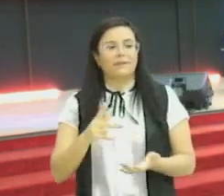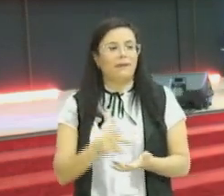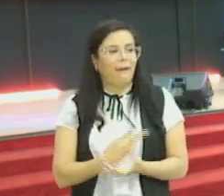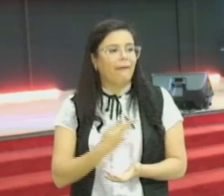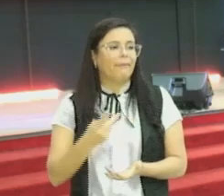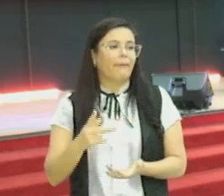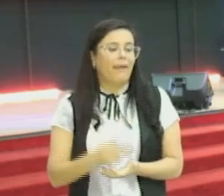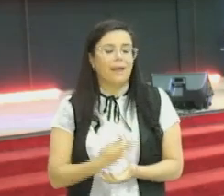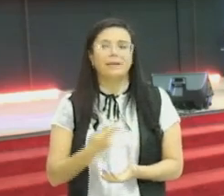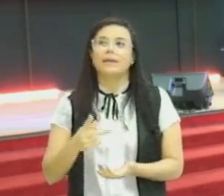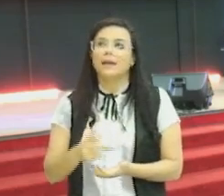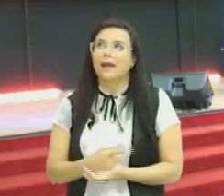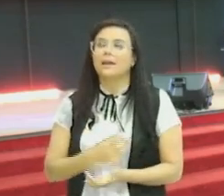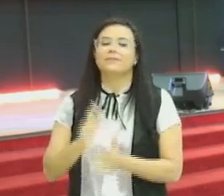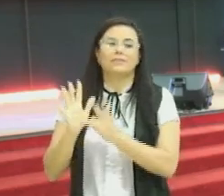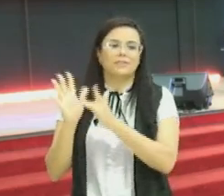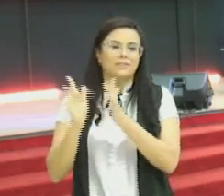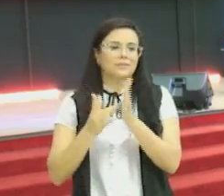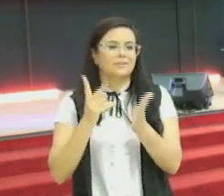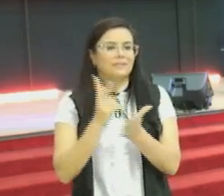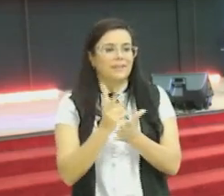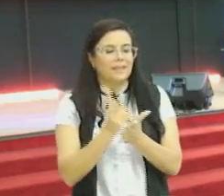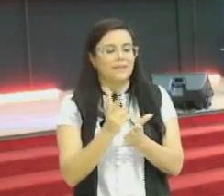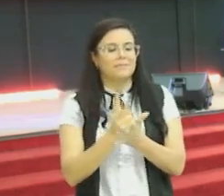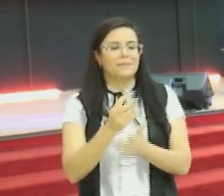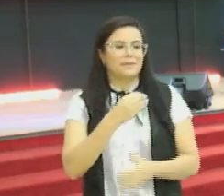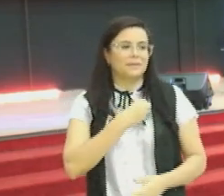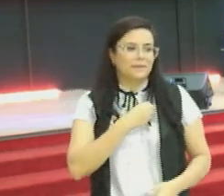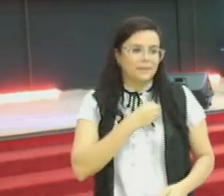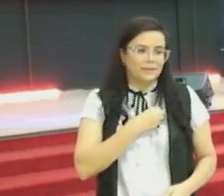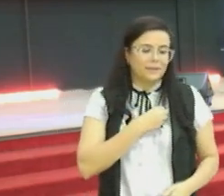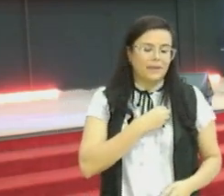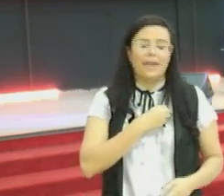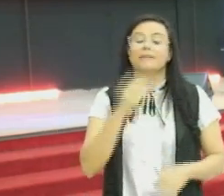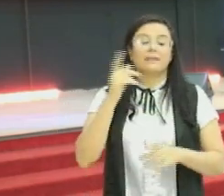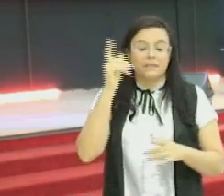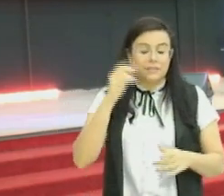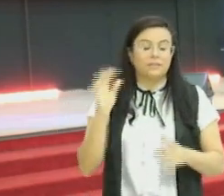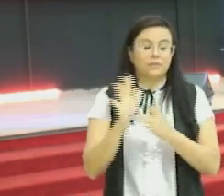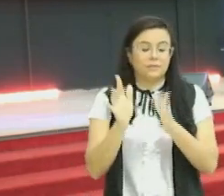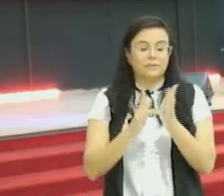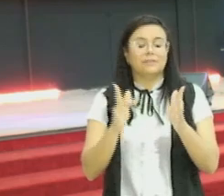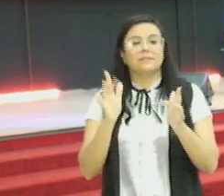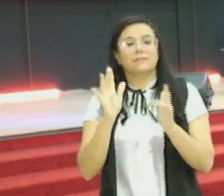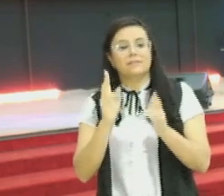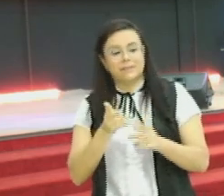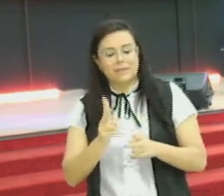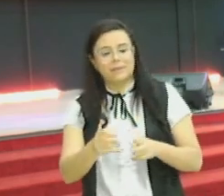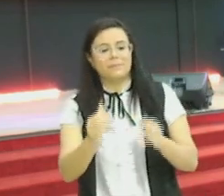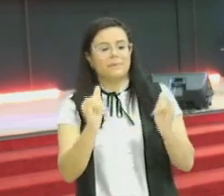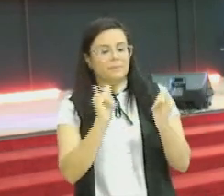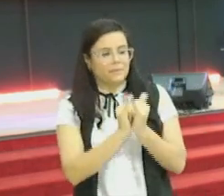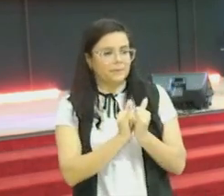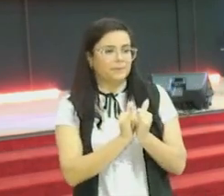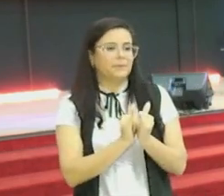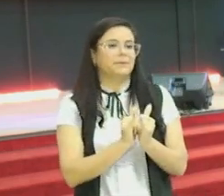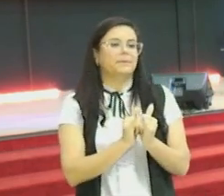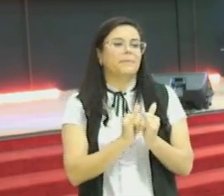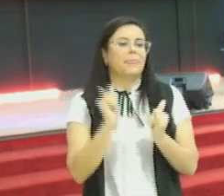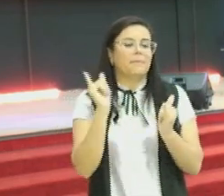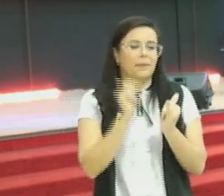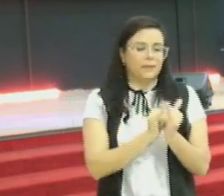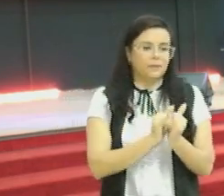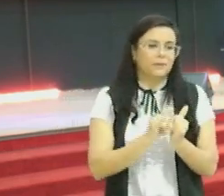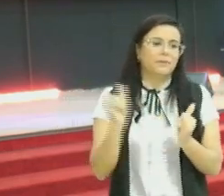de euforia, porque está mexendo com você. Aí você diz, pastor, mas é duro, pastor. O senhor não sabe